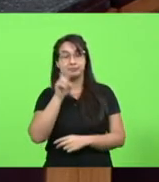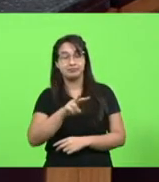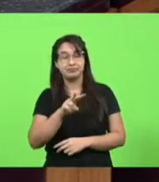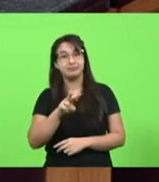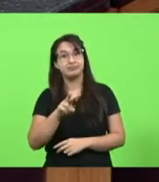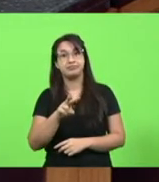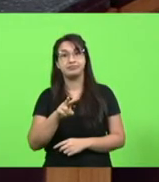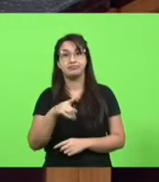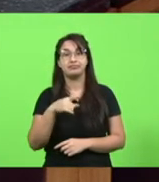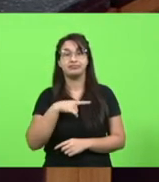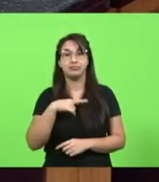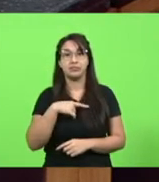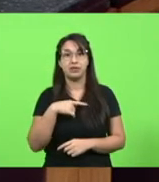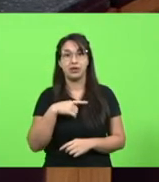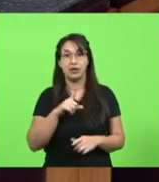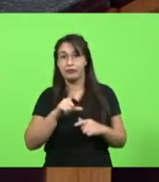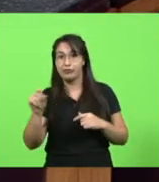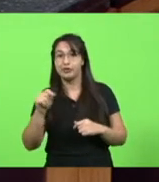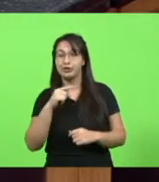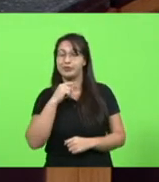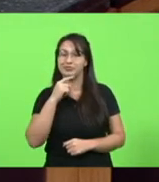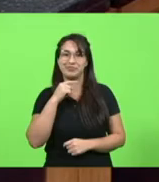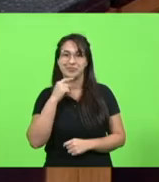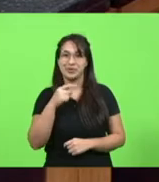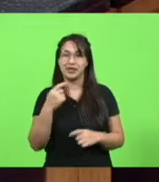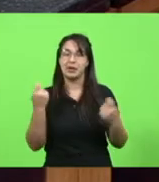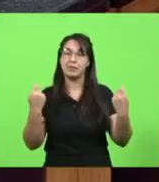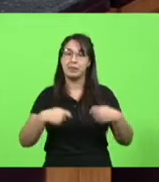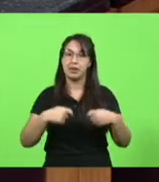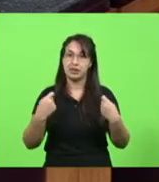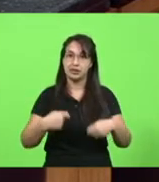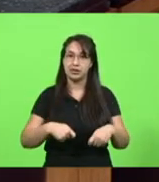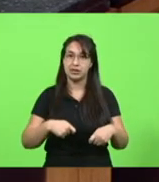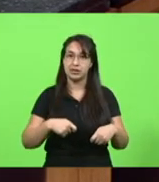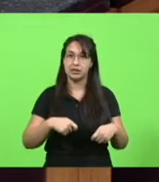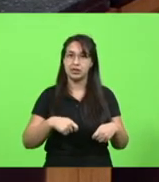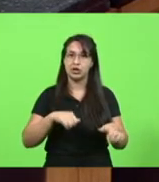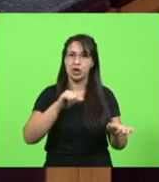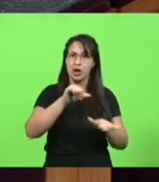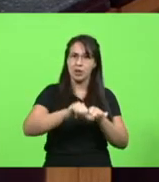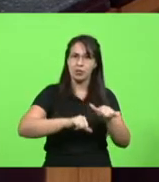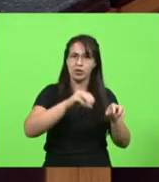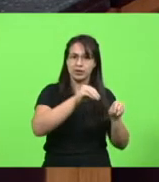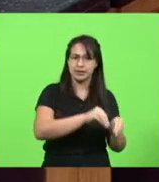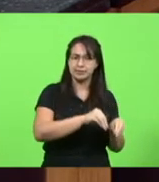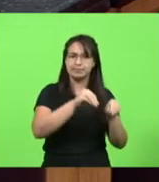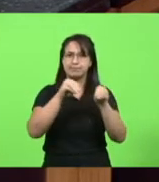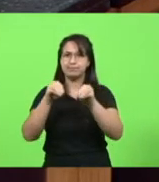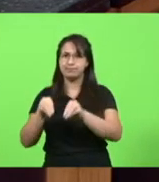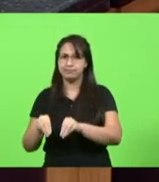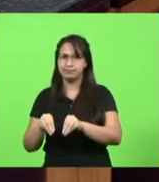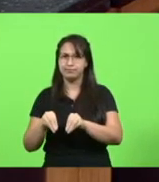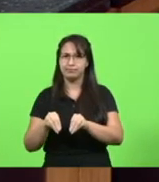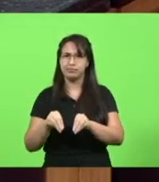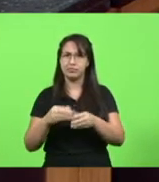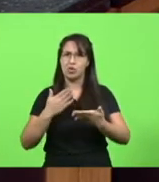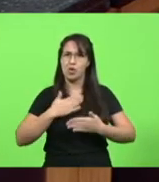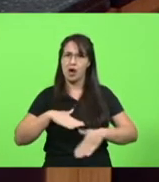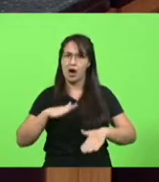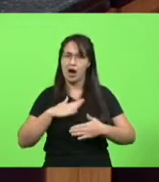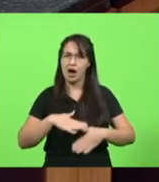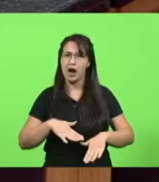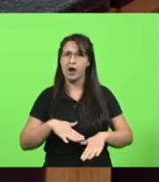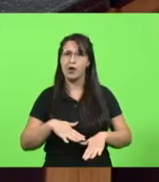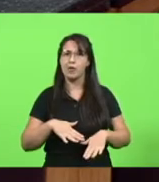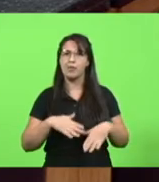não temos como fugir disso. Mas nós precisamos de uma transição que não desampare esse